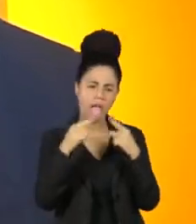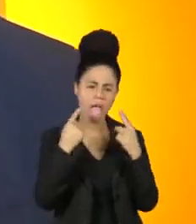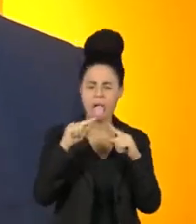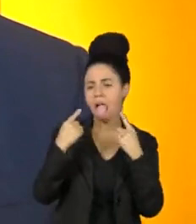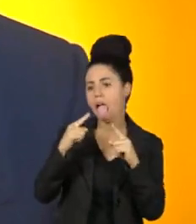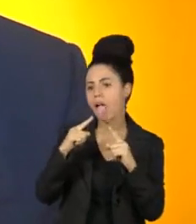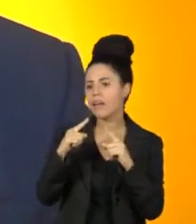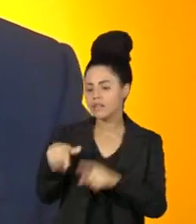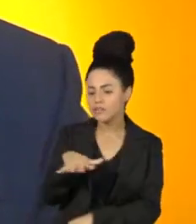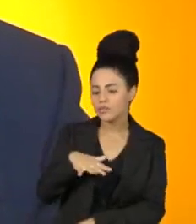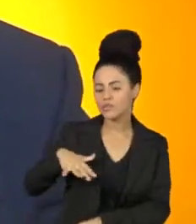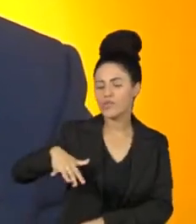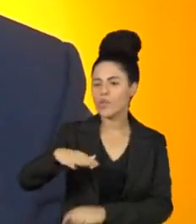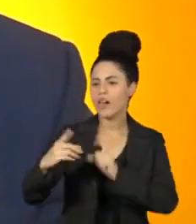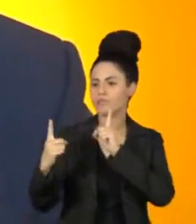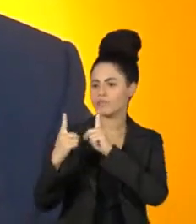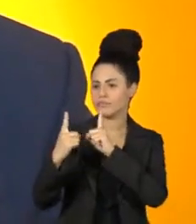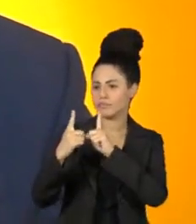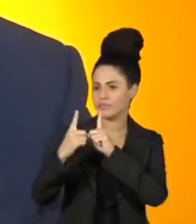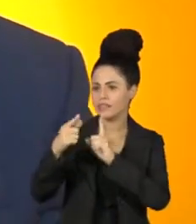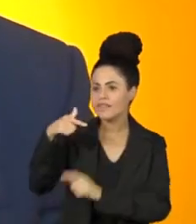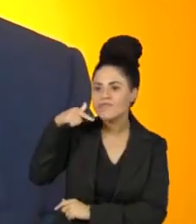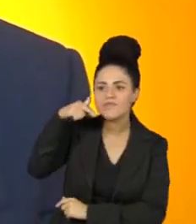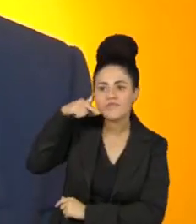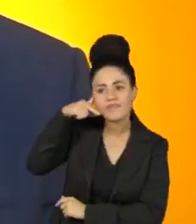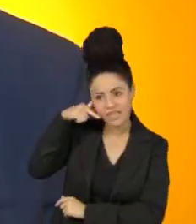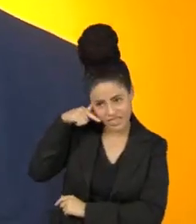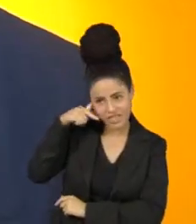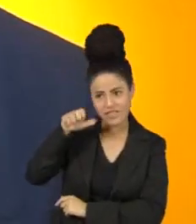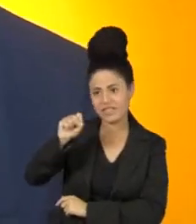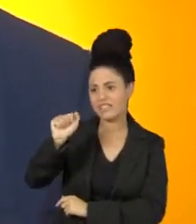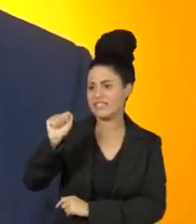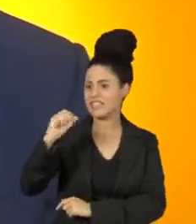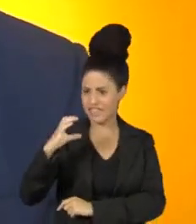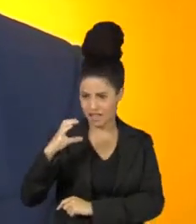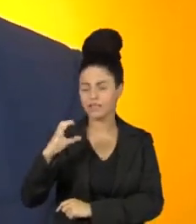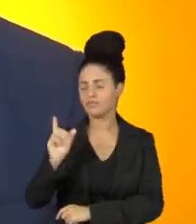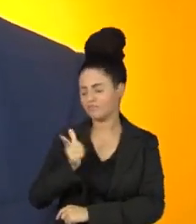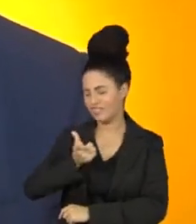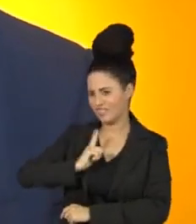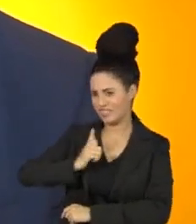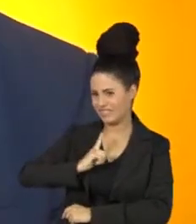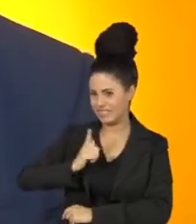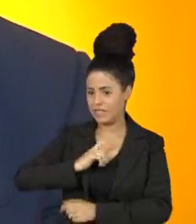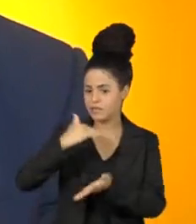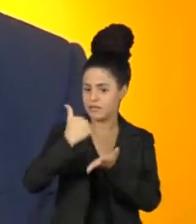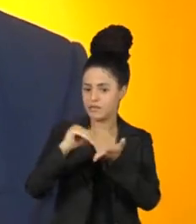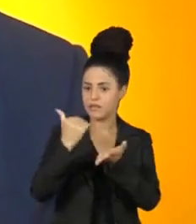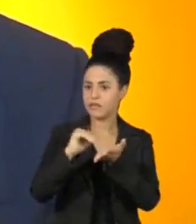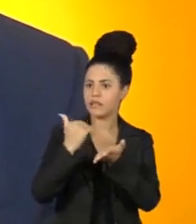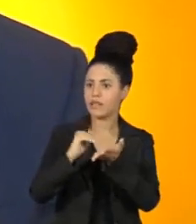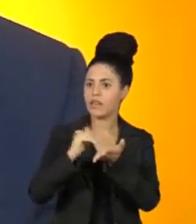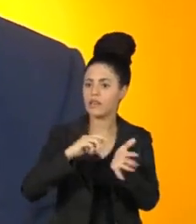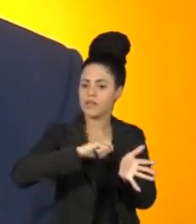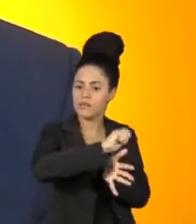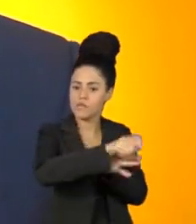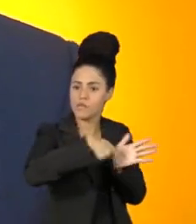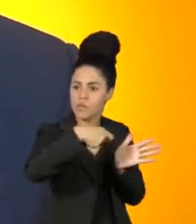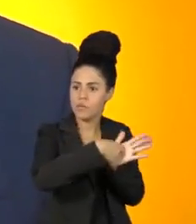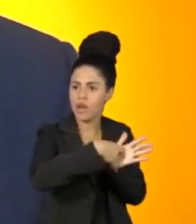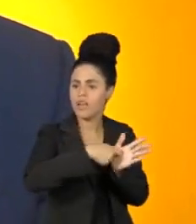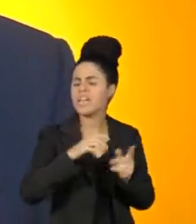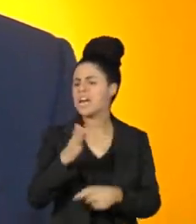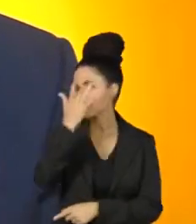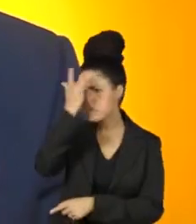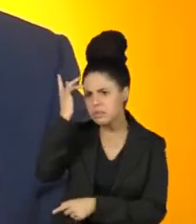no âmbito do Senado, no Senacom, né? Secretaria Nacional de Defesa do Consumidor, consumidor.gov. As